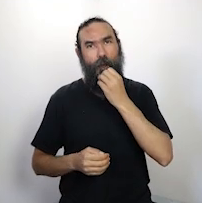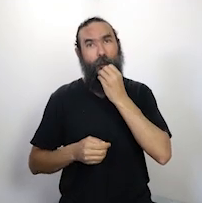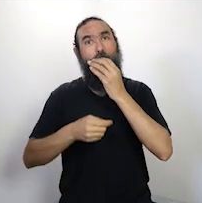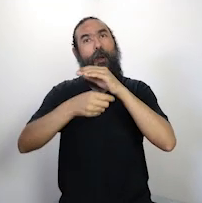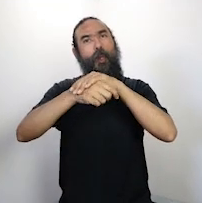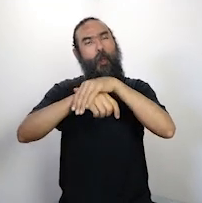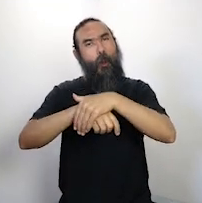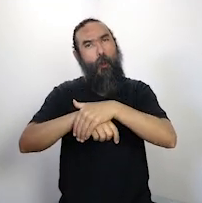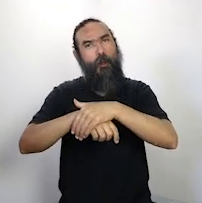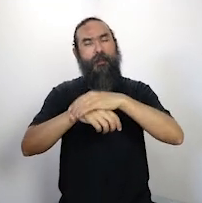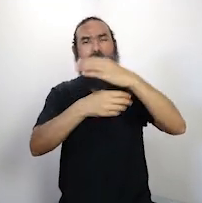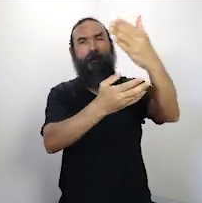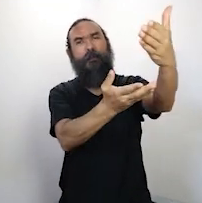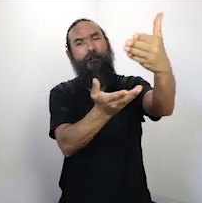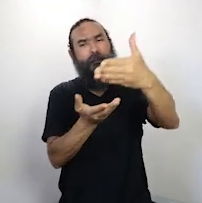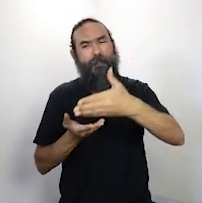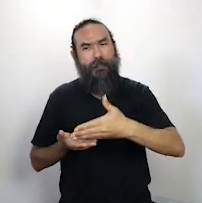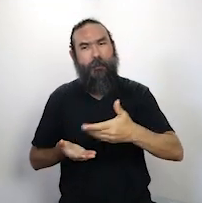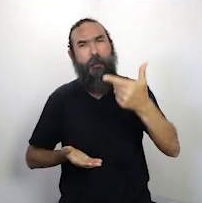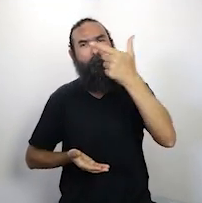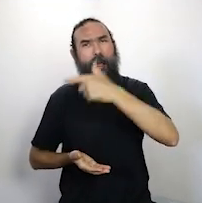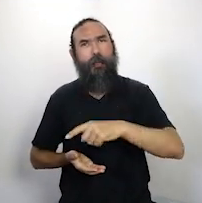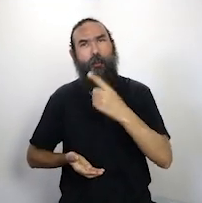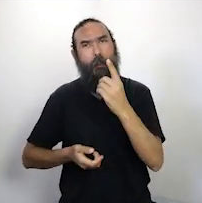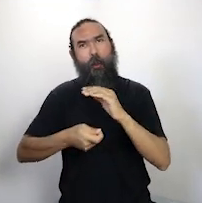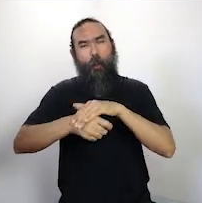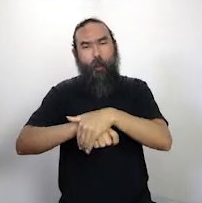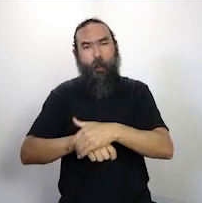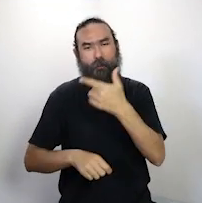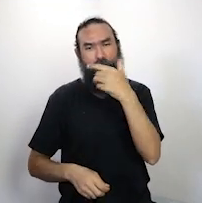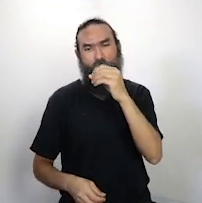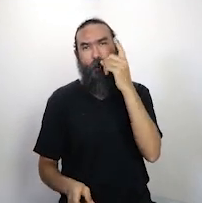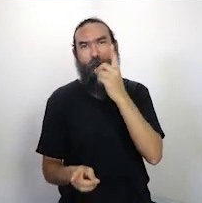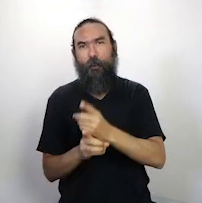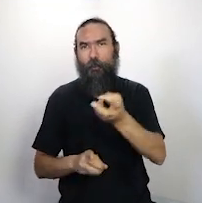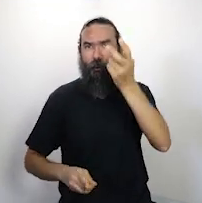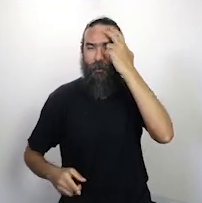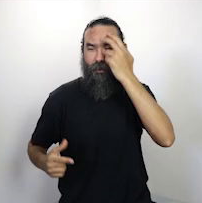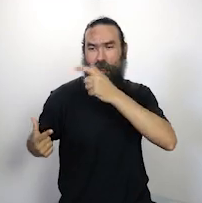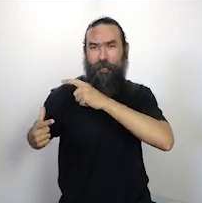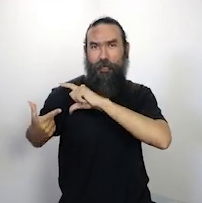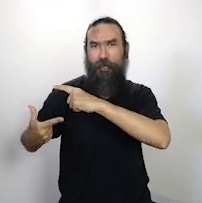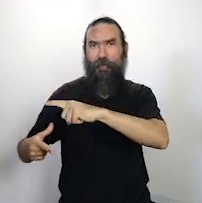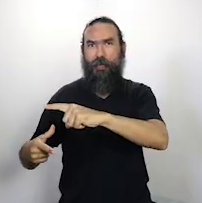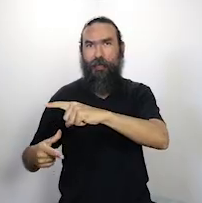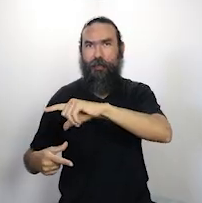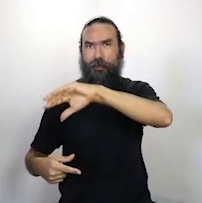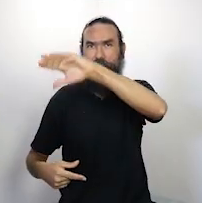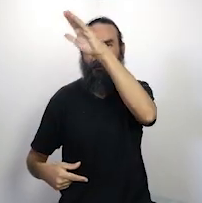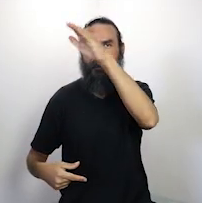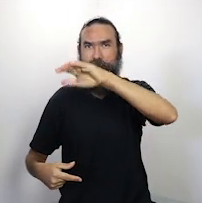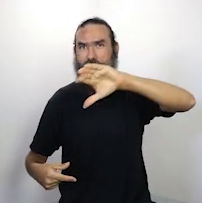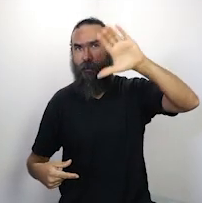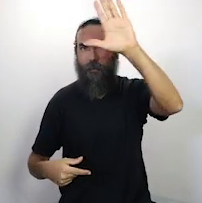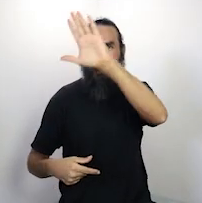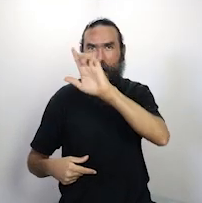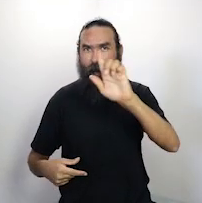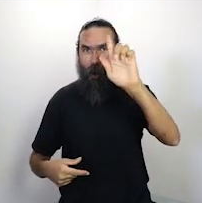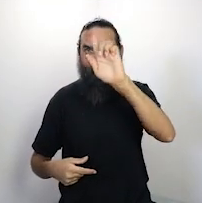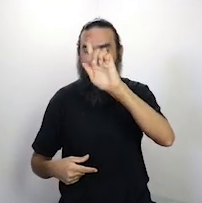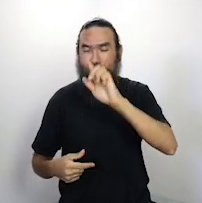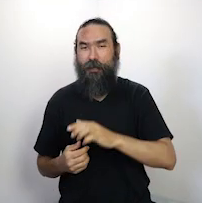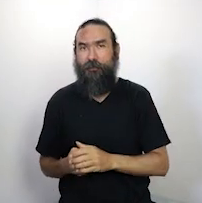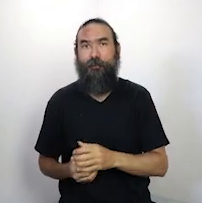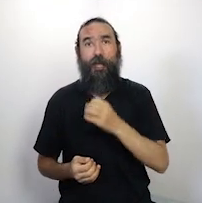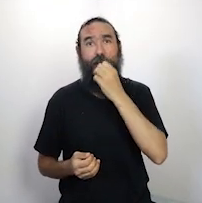Boa noite, sejam todos muito bem-vindos a mais uma noite do 20º Encontro de Culturas Tradicionais da Chapada dos Veadeiros. Boa noite, Jefferson.